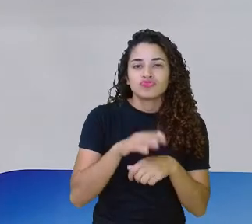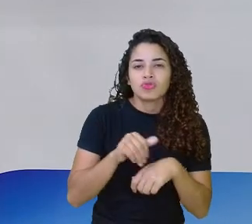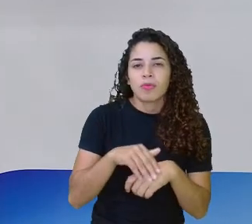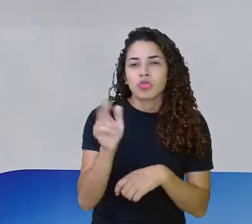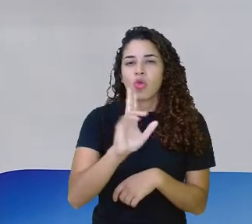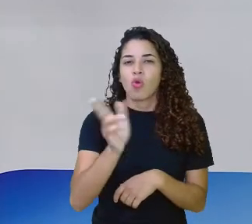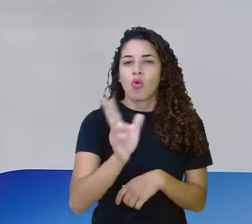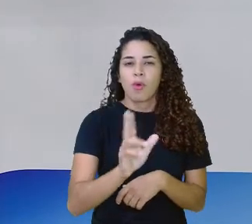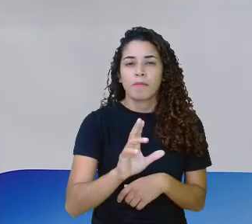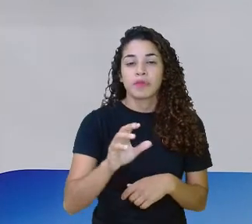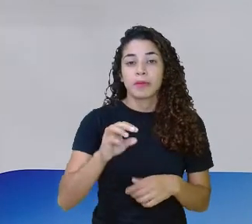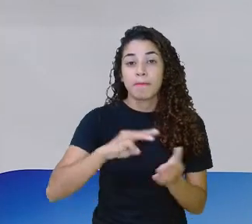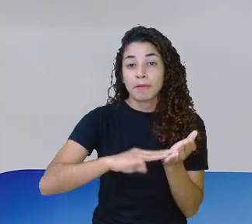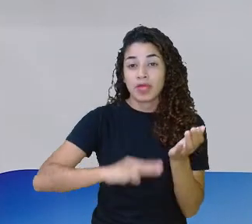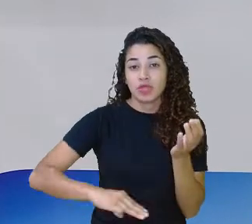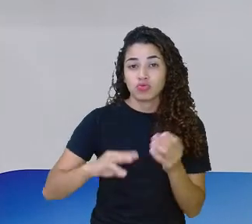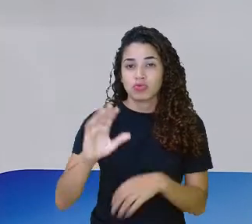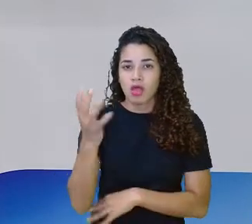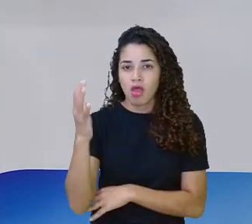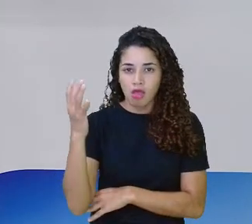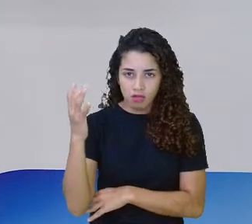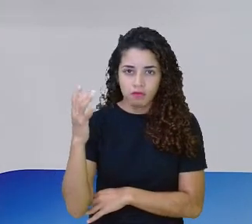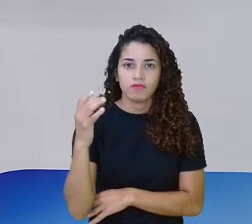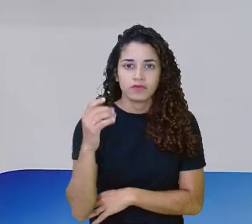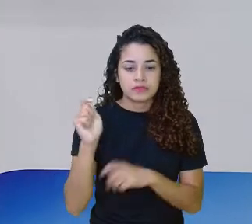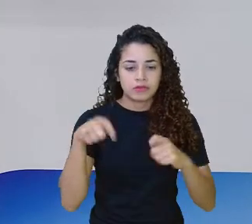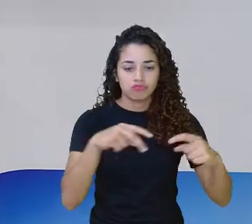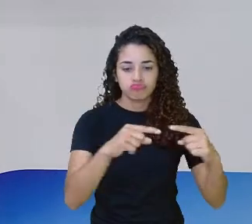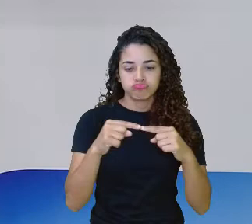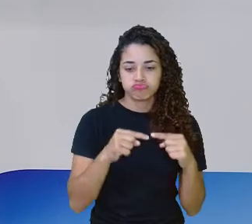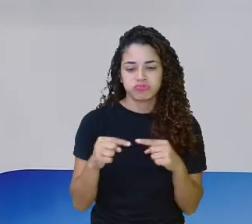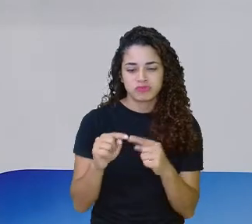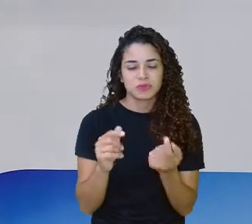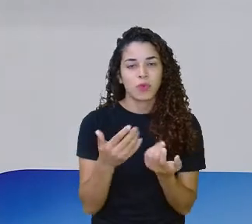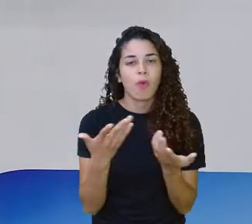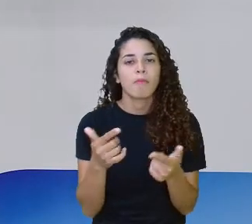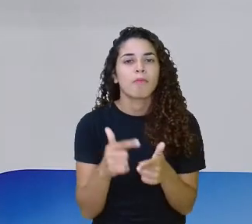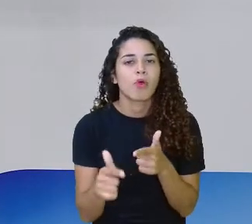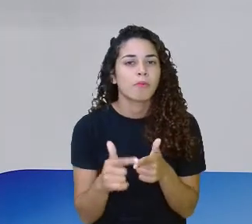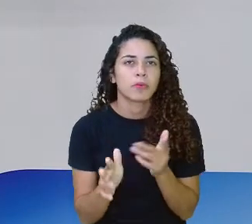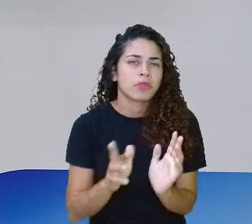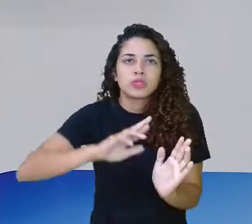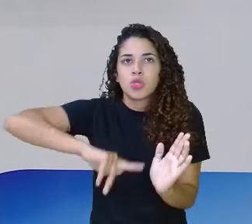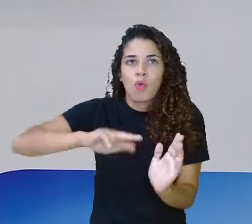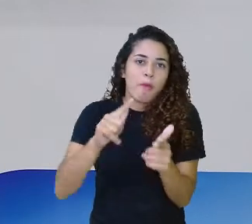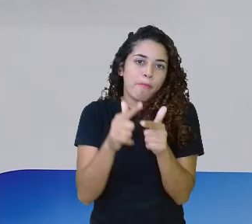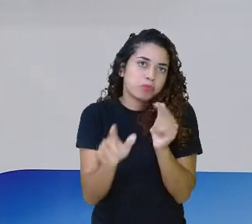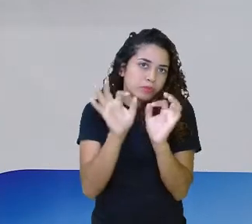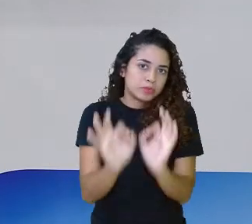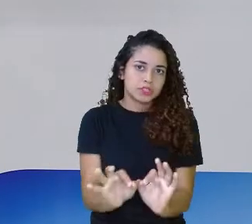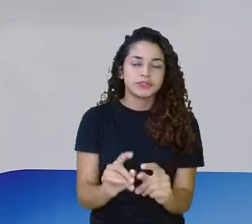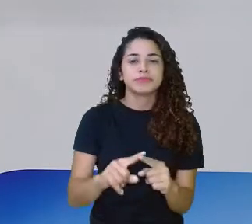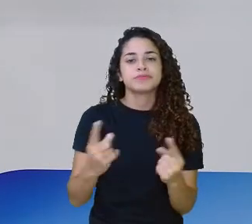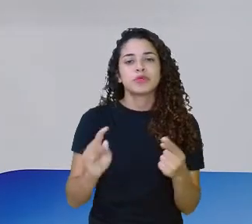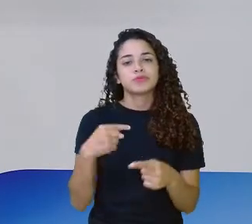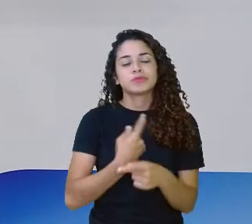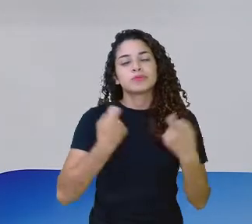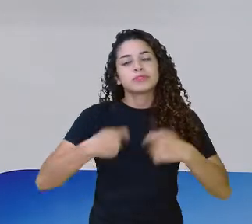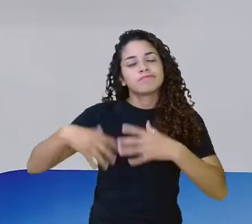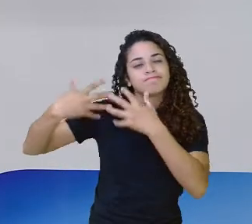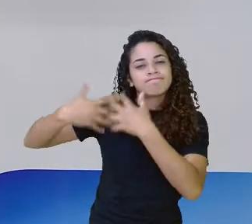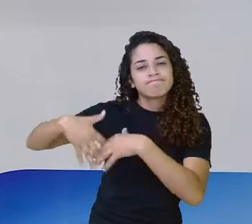que a gente vai fazendo as combinações. Qual é o problema? Que não é um problema, mas é preciso que a gente